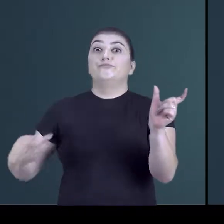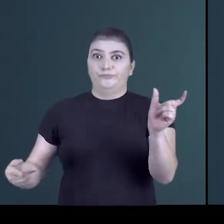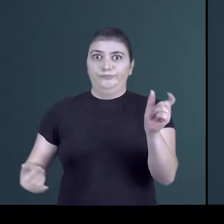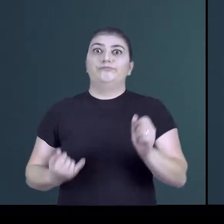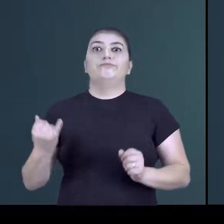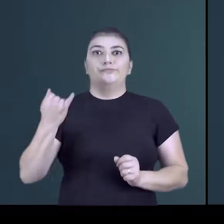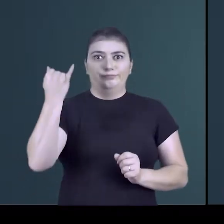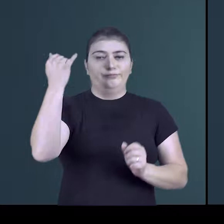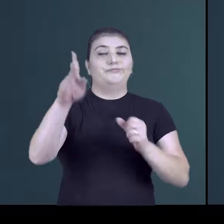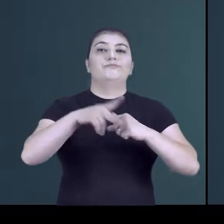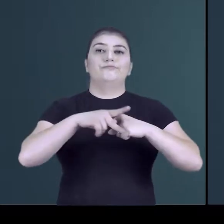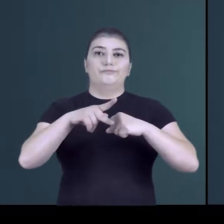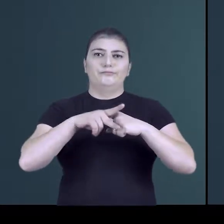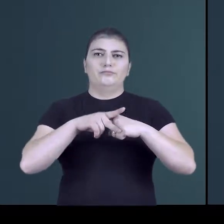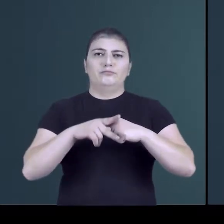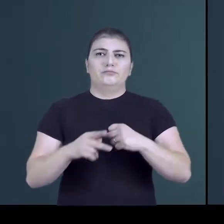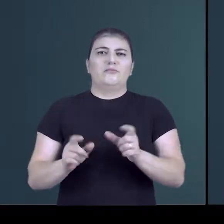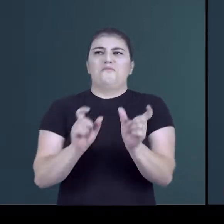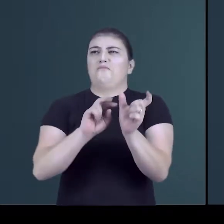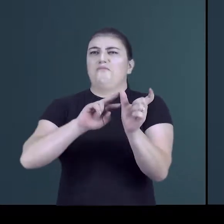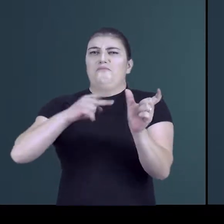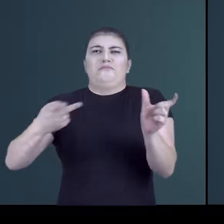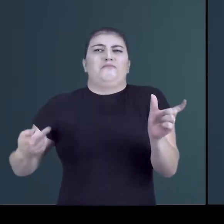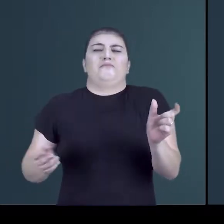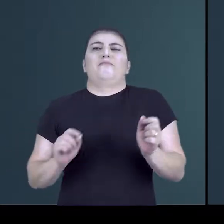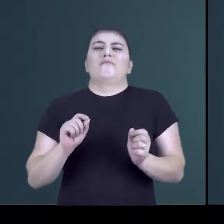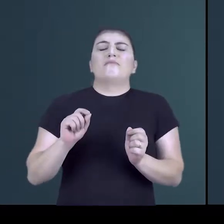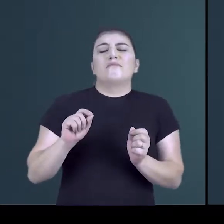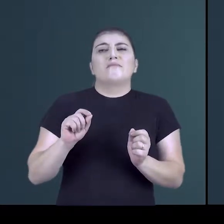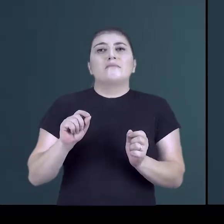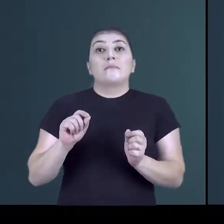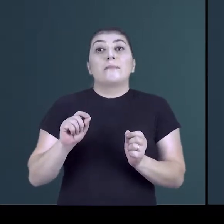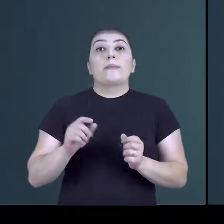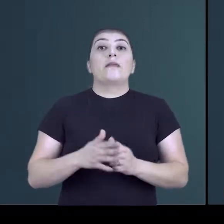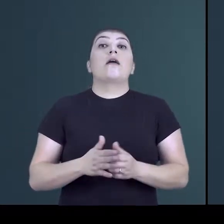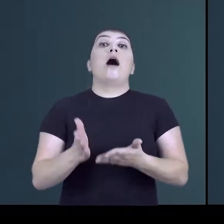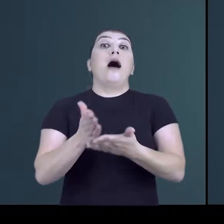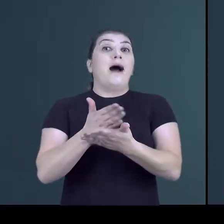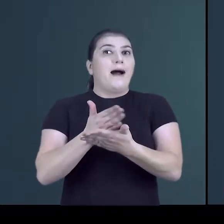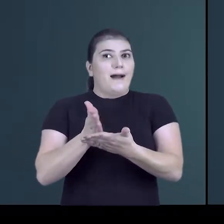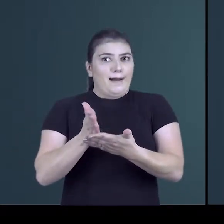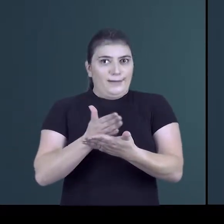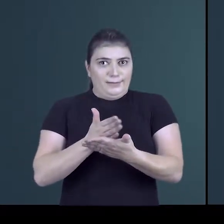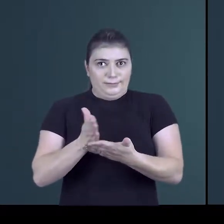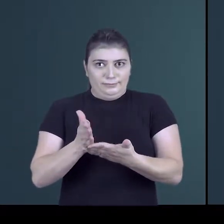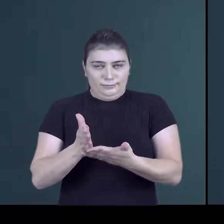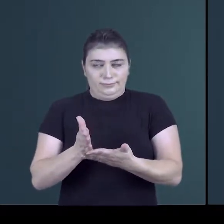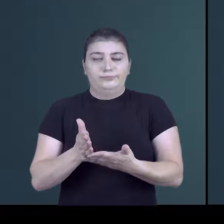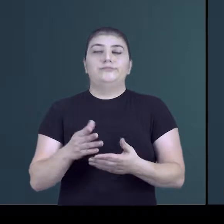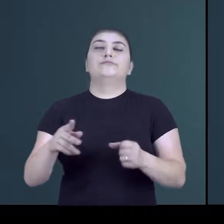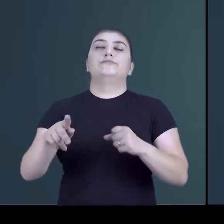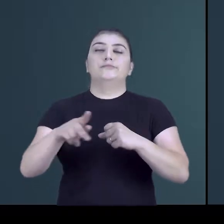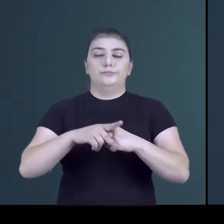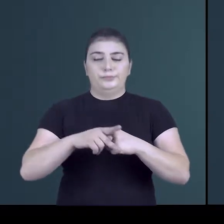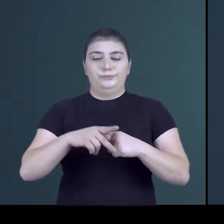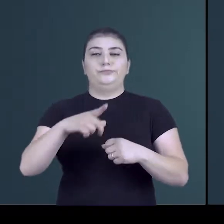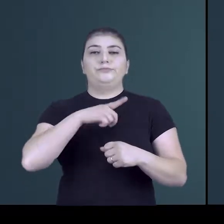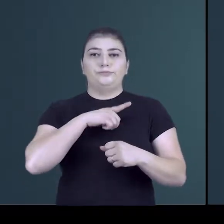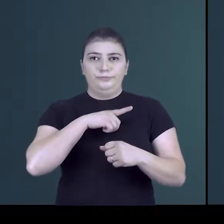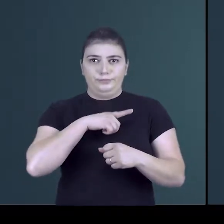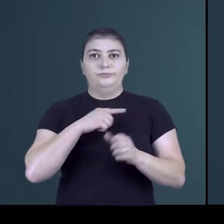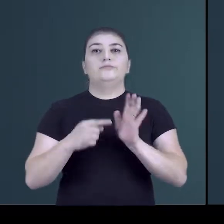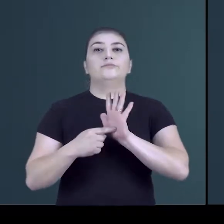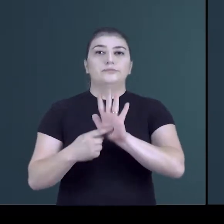pronomes. Que tipo de classificação damos? Começamos essa subdivisão. Alguns pronomes temos aqui